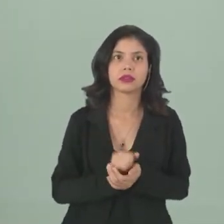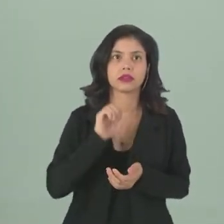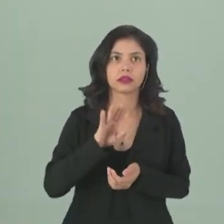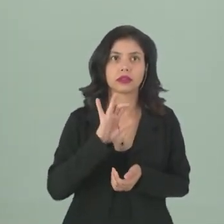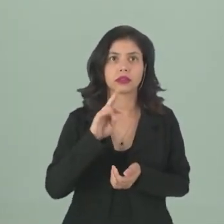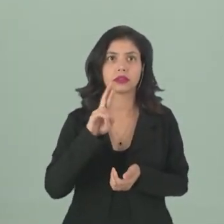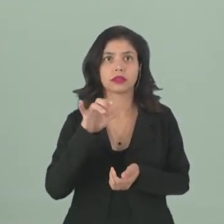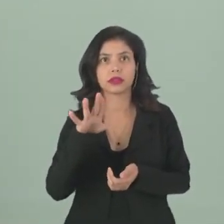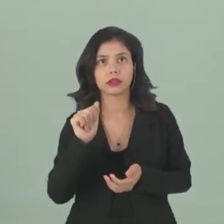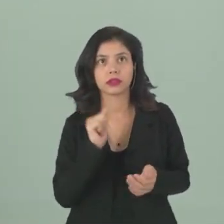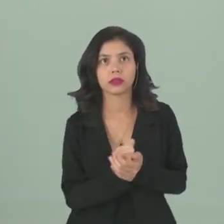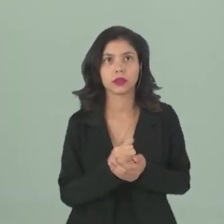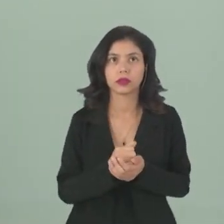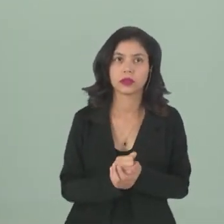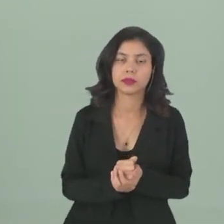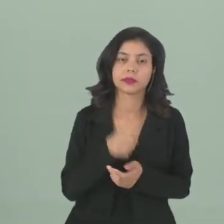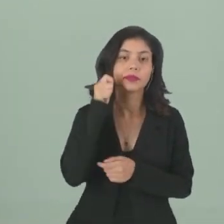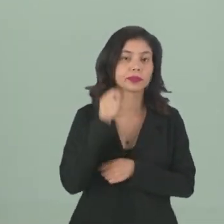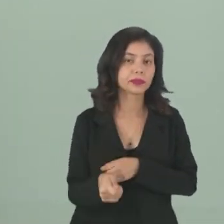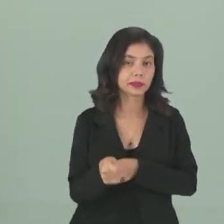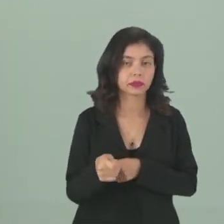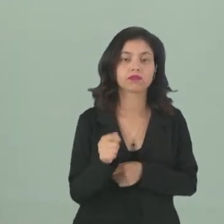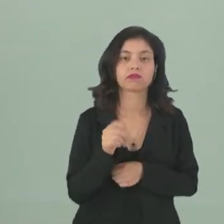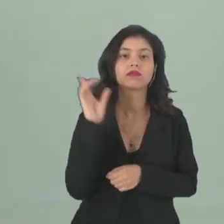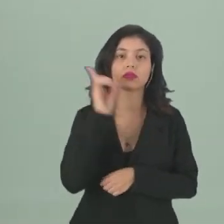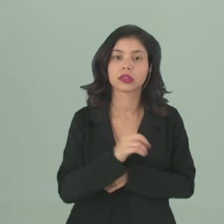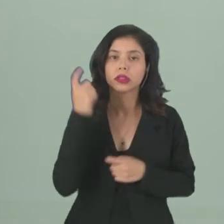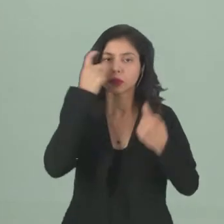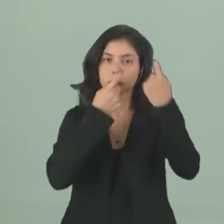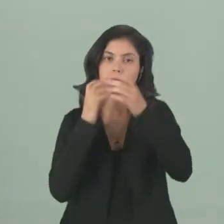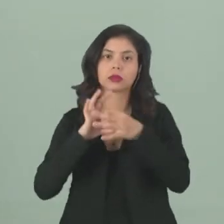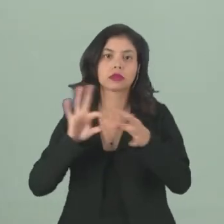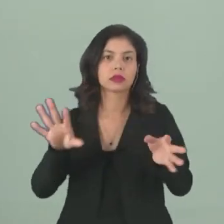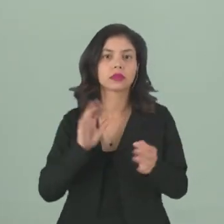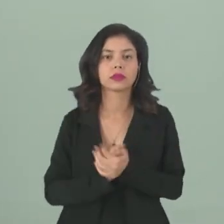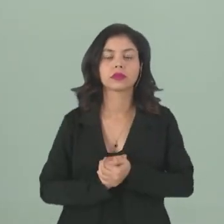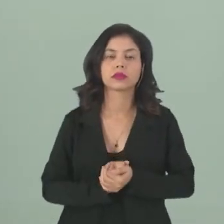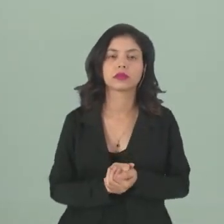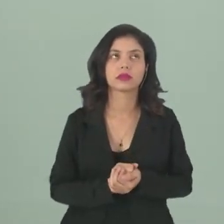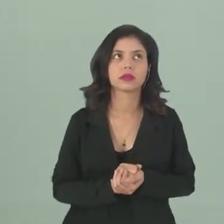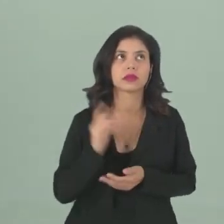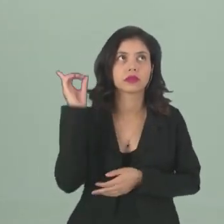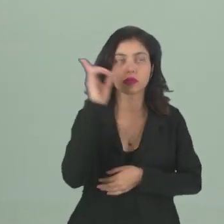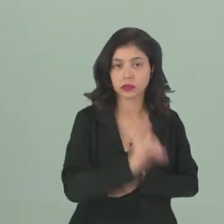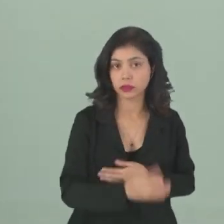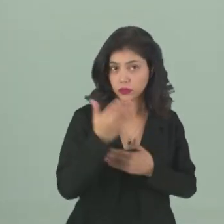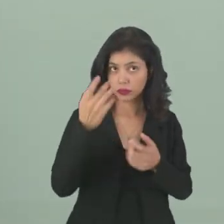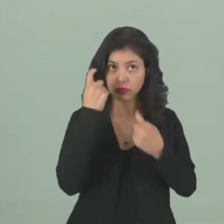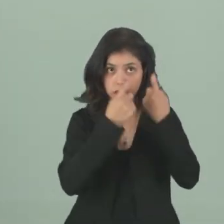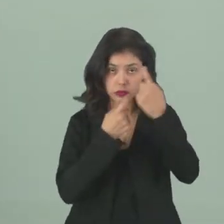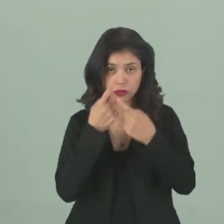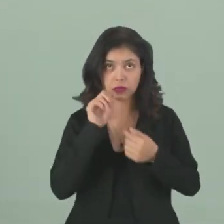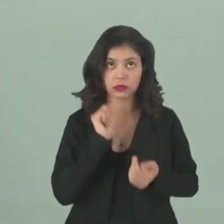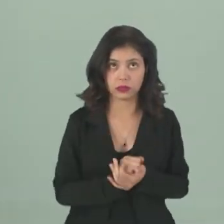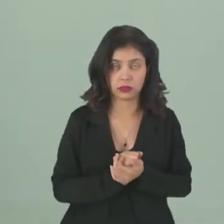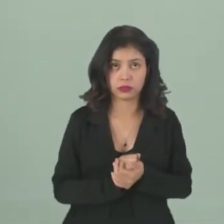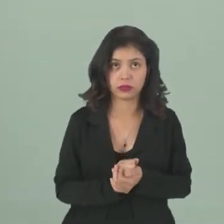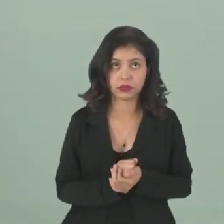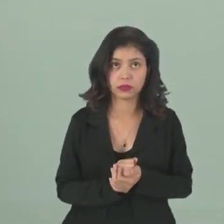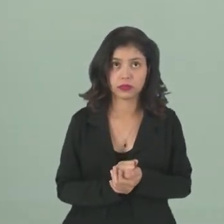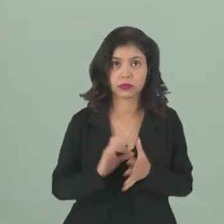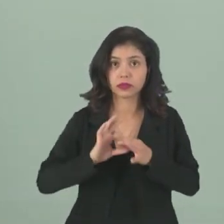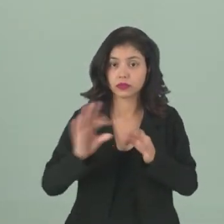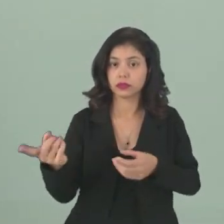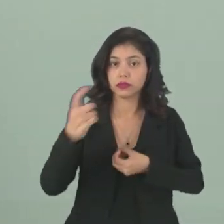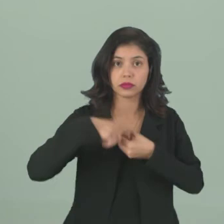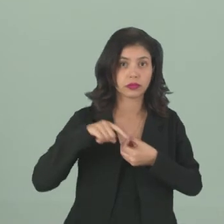habeas corpus, o direito de você expressar sua liberdade de expressão, o direito de você expressar sua liberdade de ir